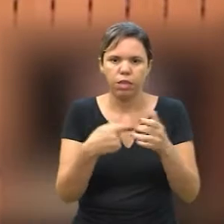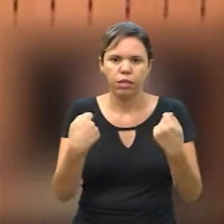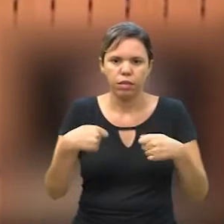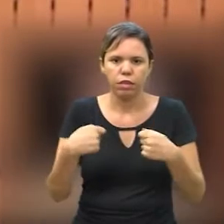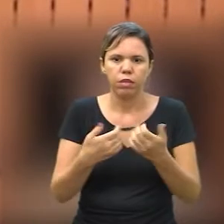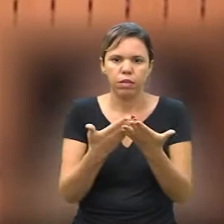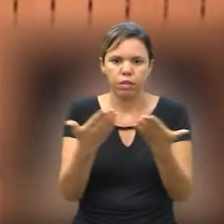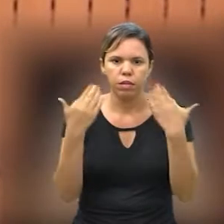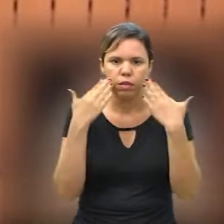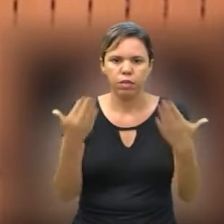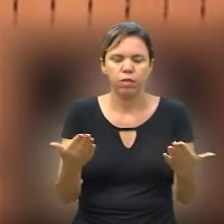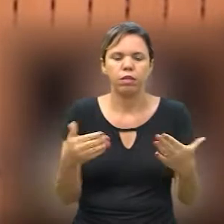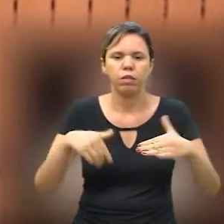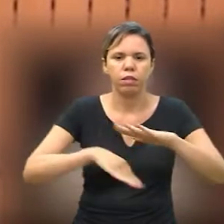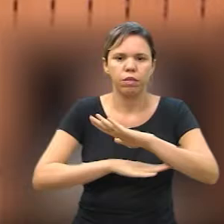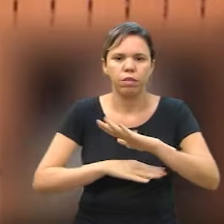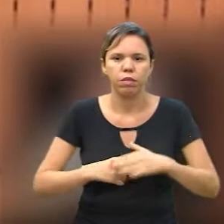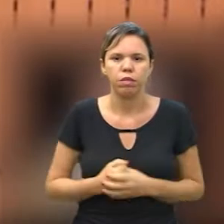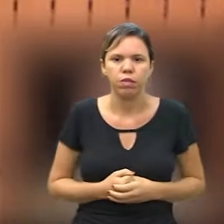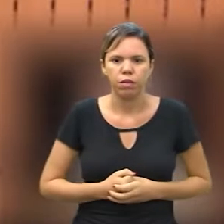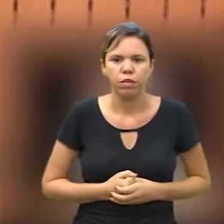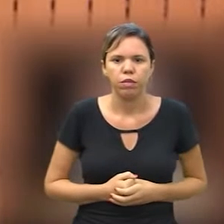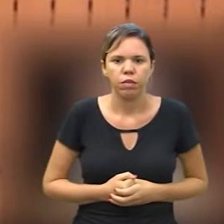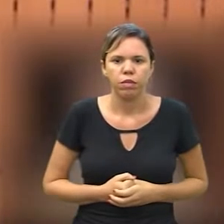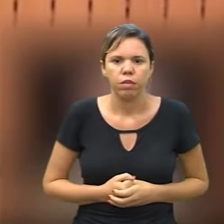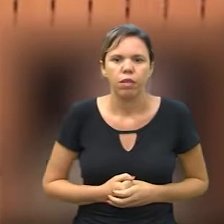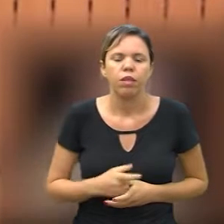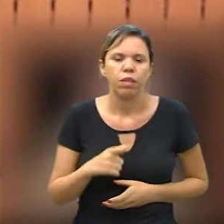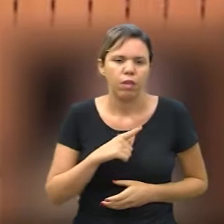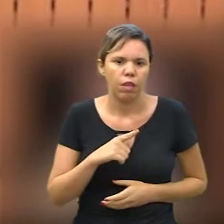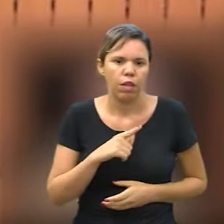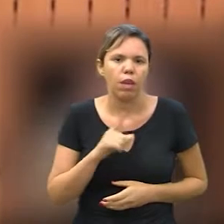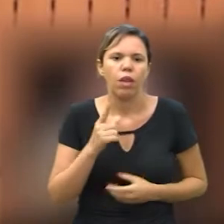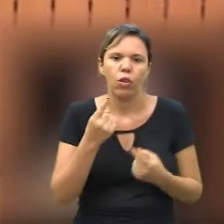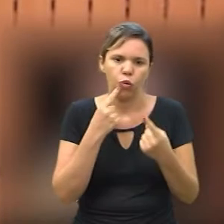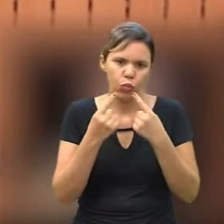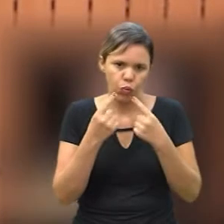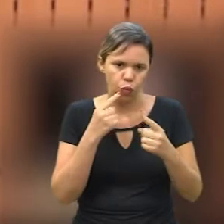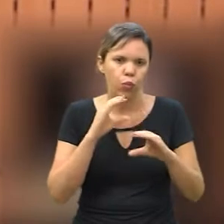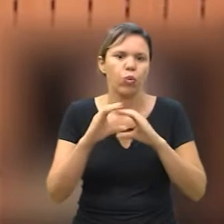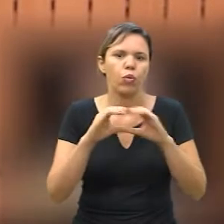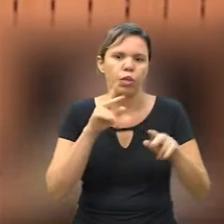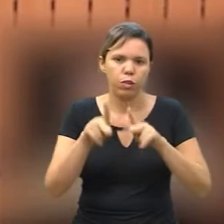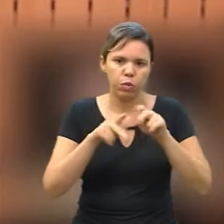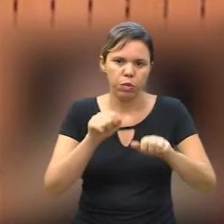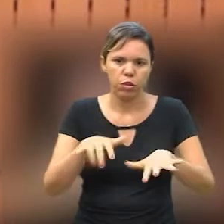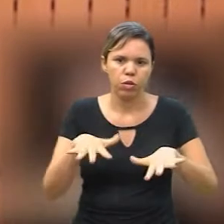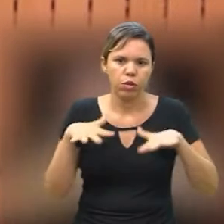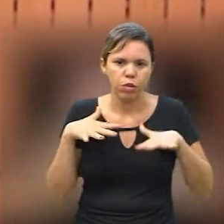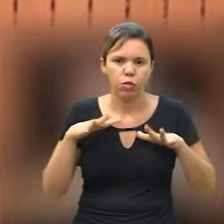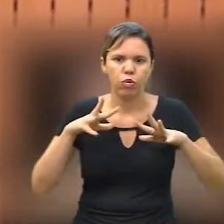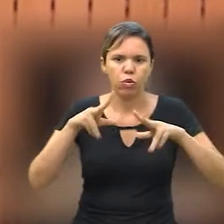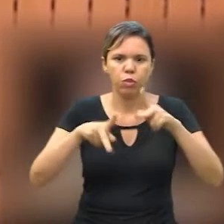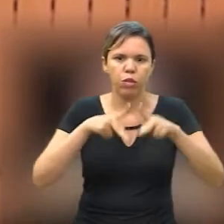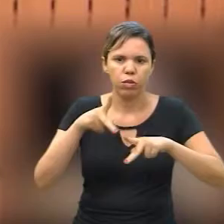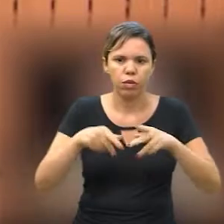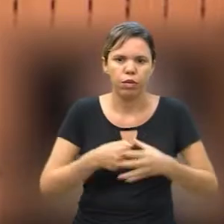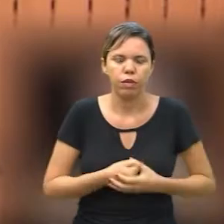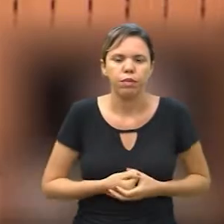apresentação aqui na Câmara, justamente onde há o diálogo com a população, com